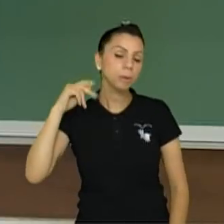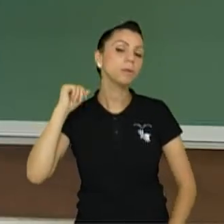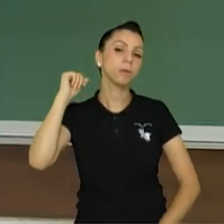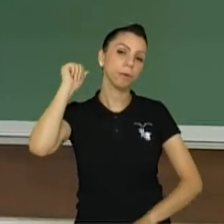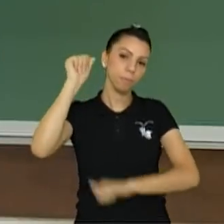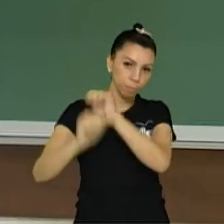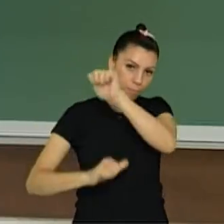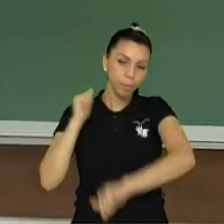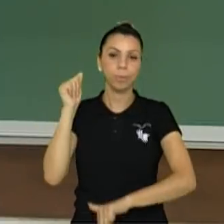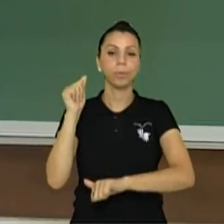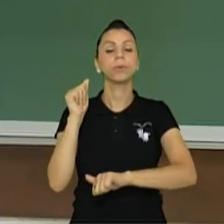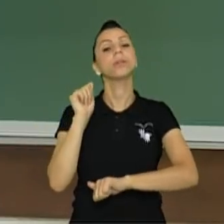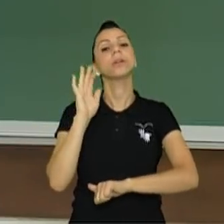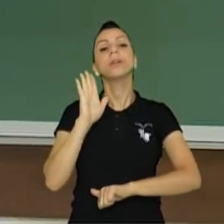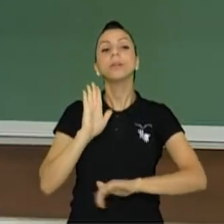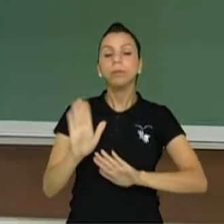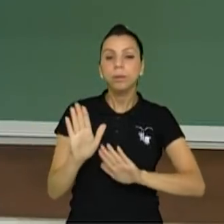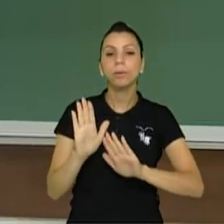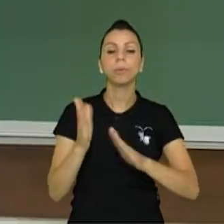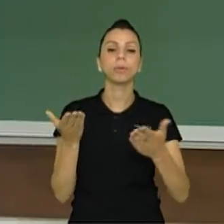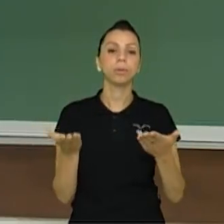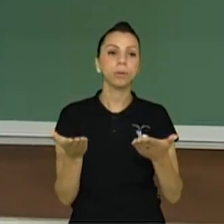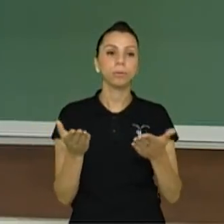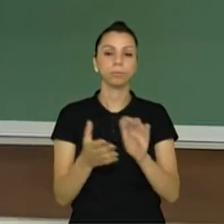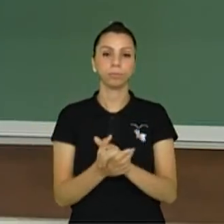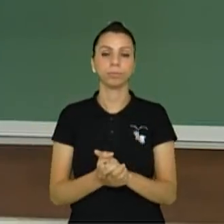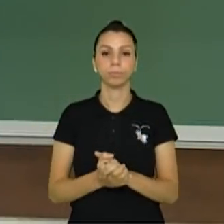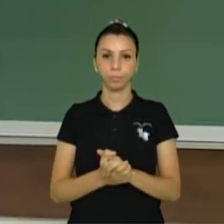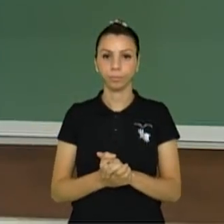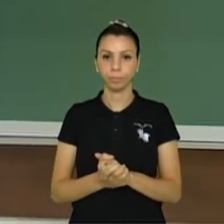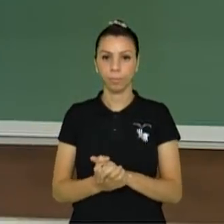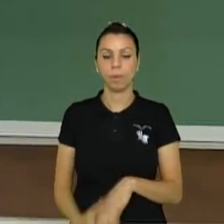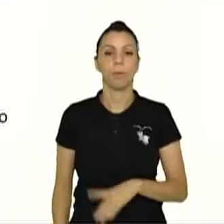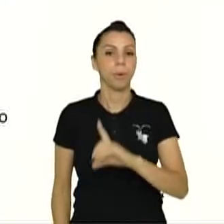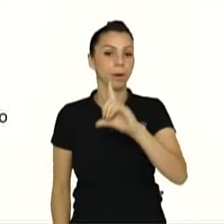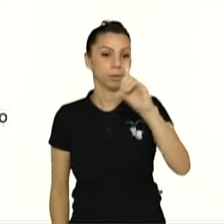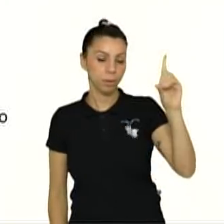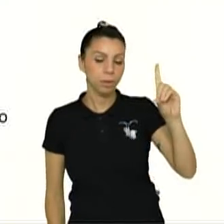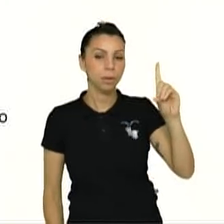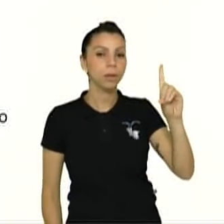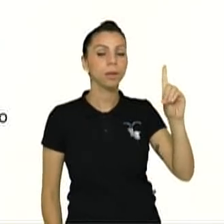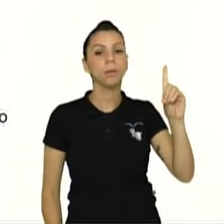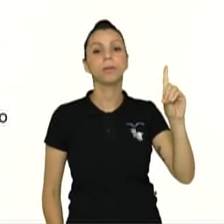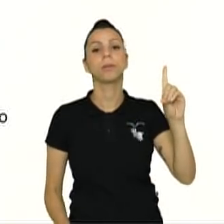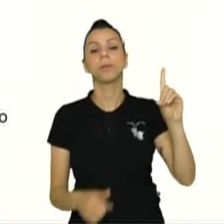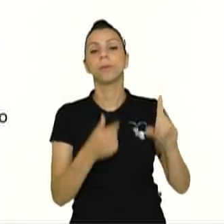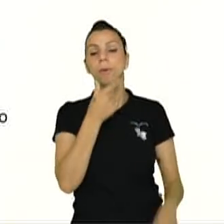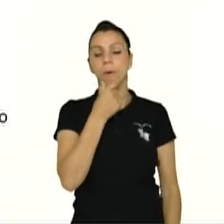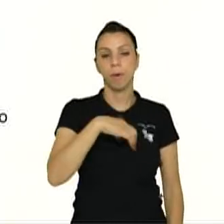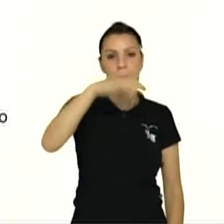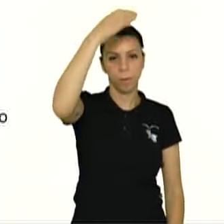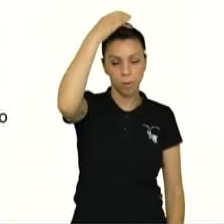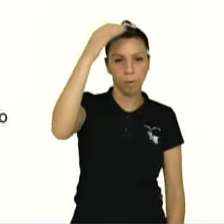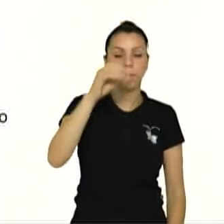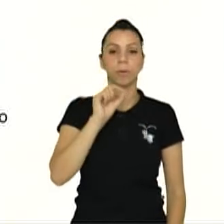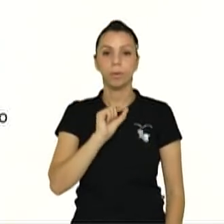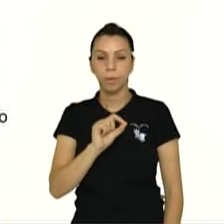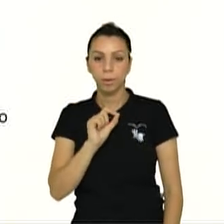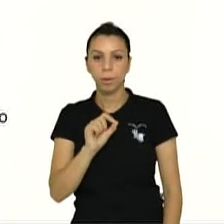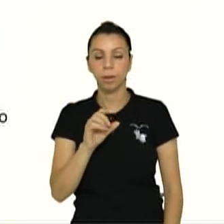aqui? Nós vamos ver à direita, o príncipe Dom Luís de Orleans e Bragança,